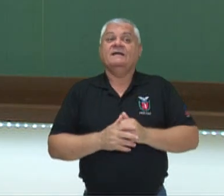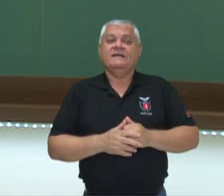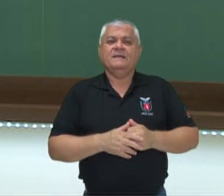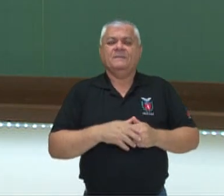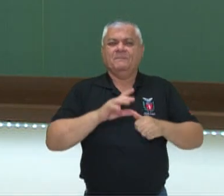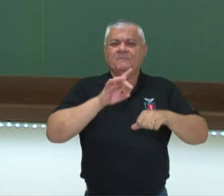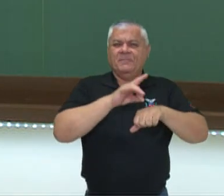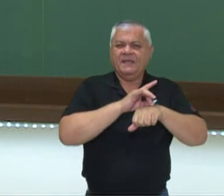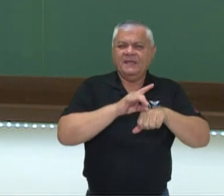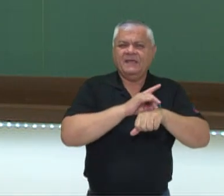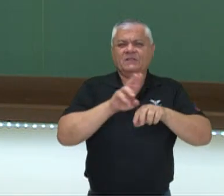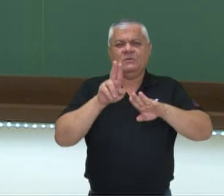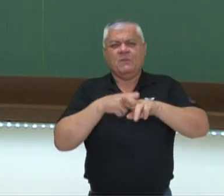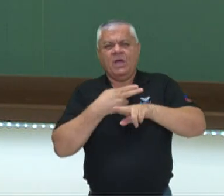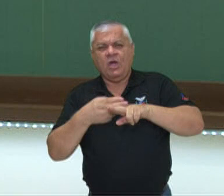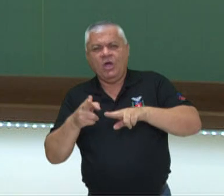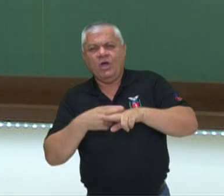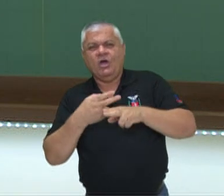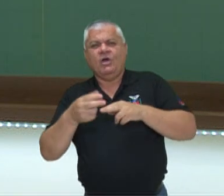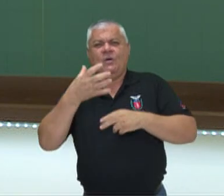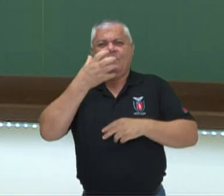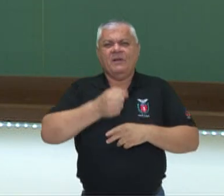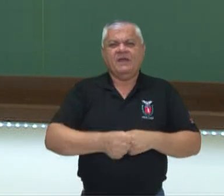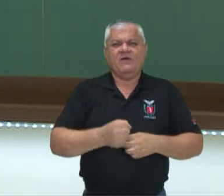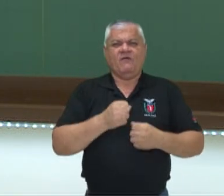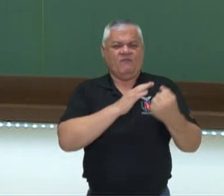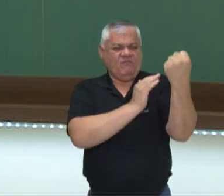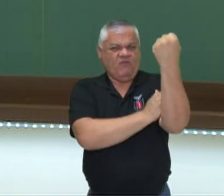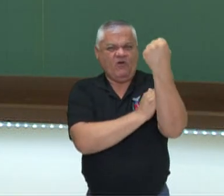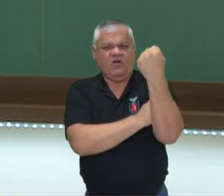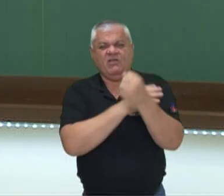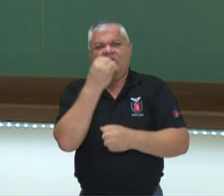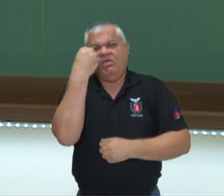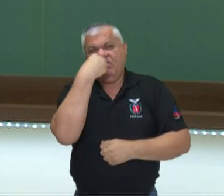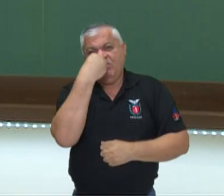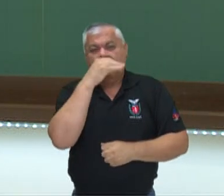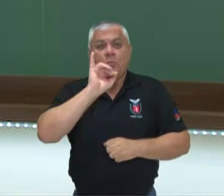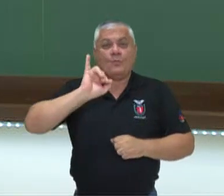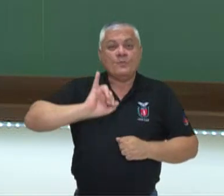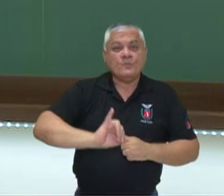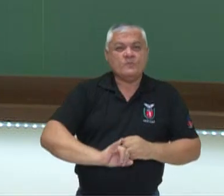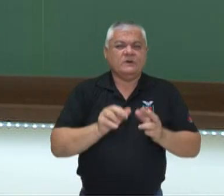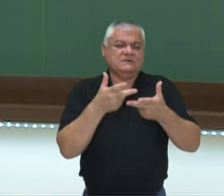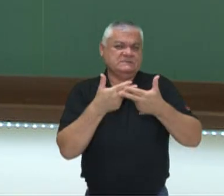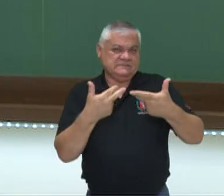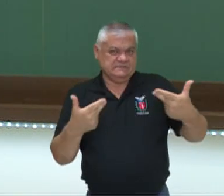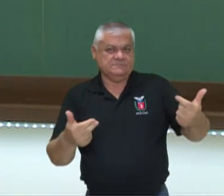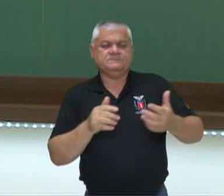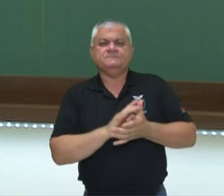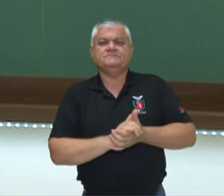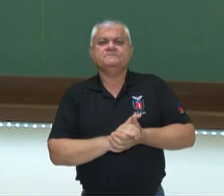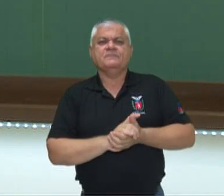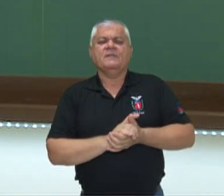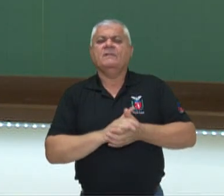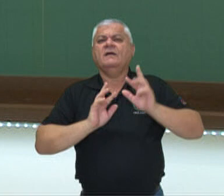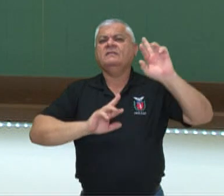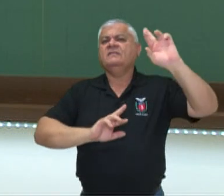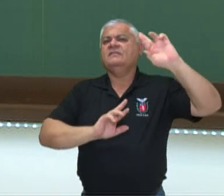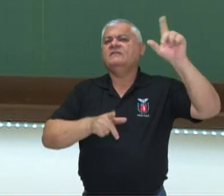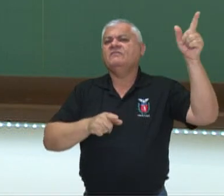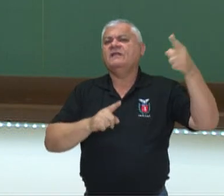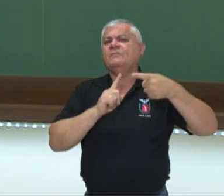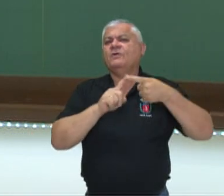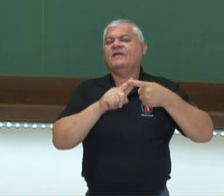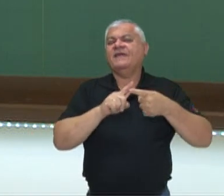são pretos, são marrons, são fortes, são fracos, magros, robustos, etc. Com isso aqui, por que essa diferença entre